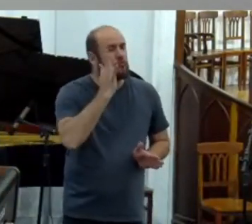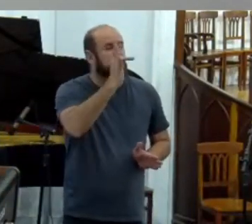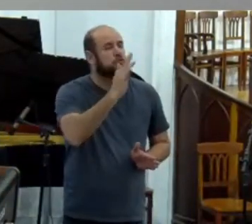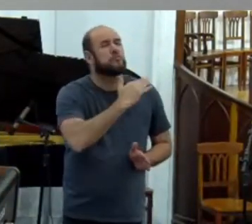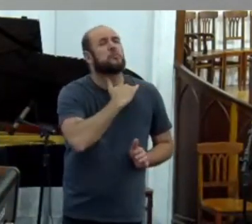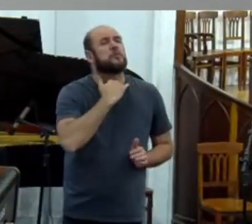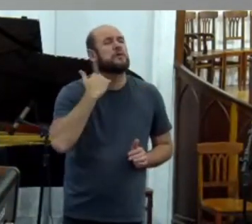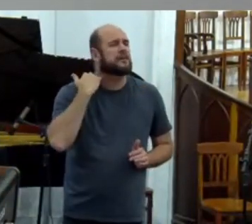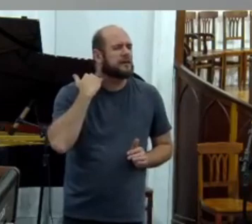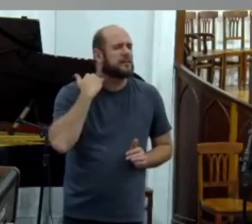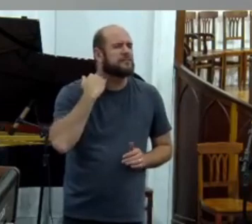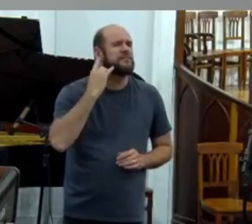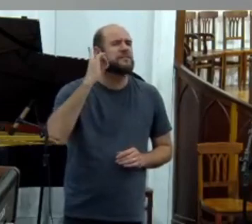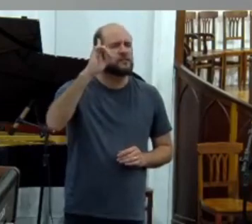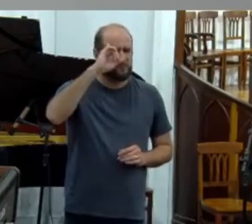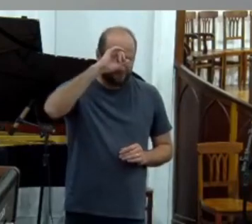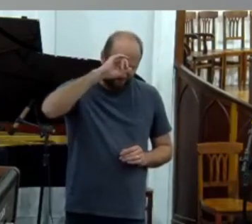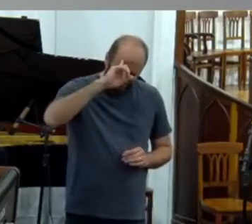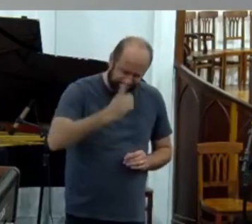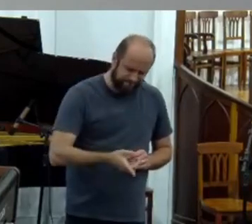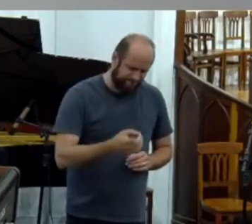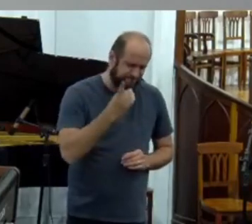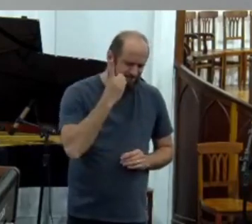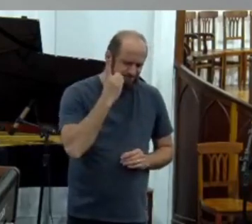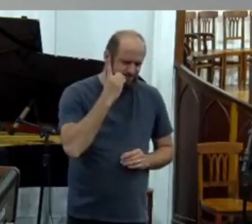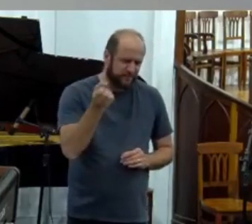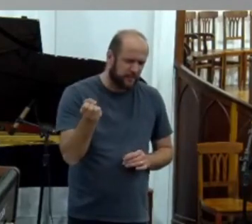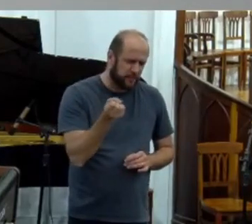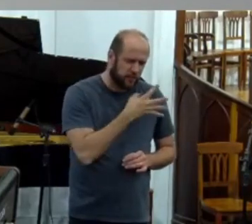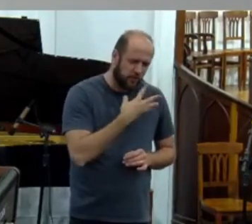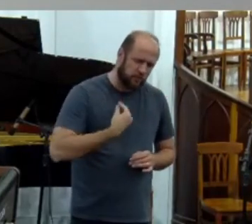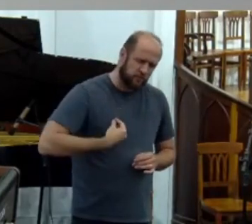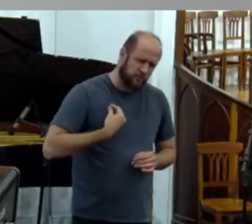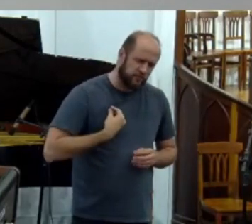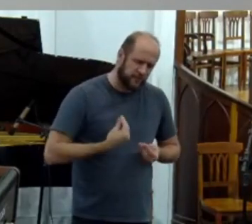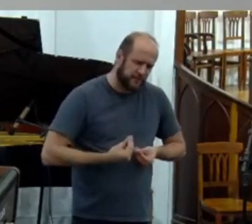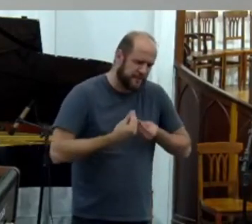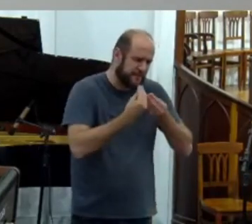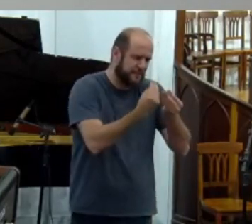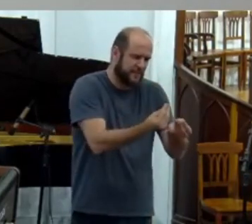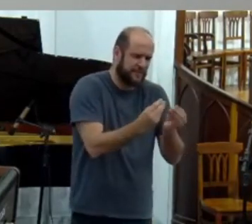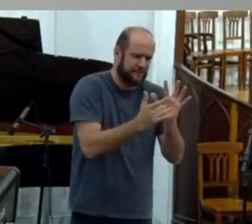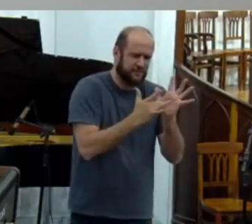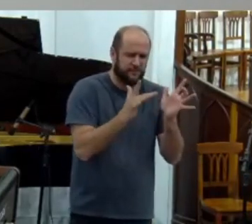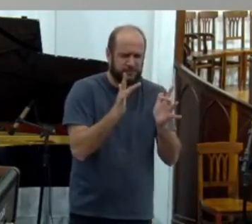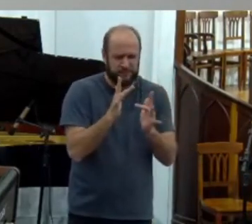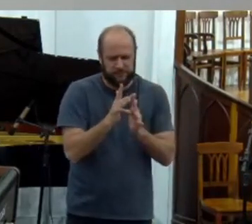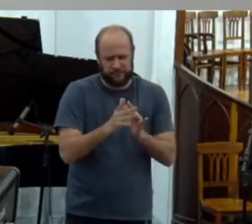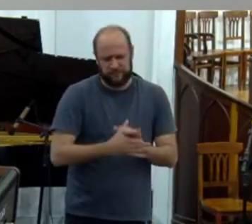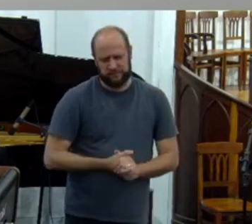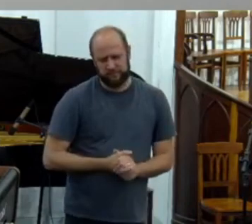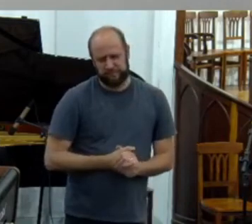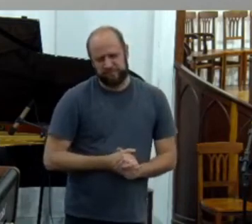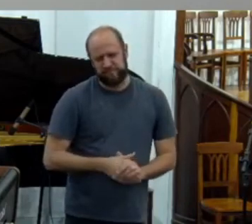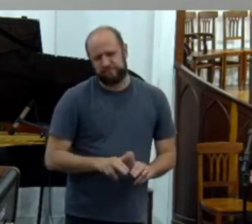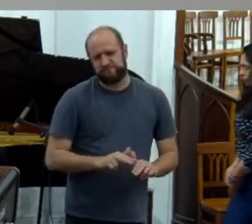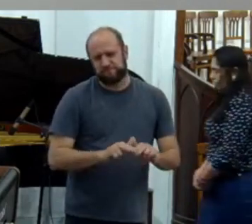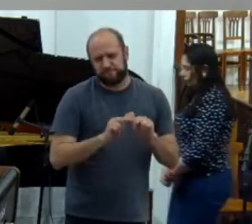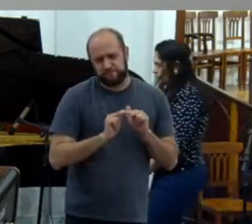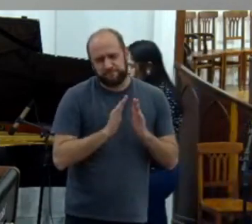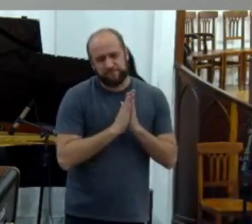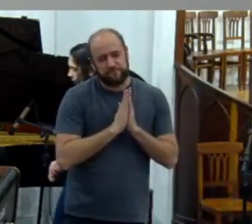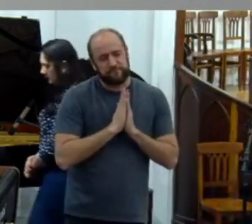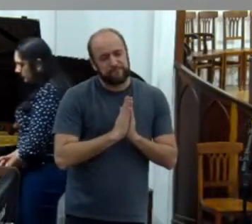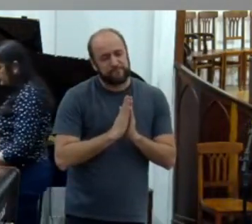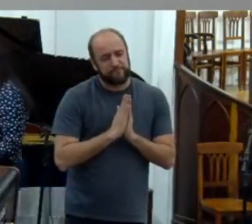morreremos. O Senhor determinou o dia em que uma nova vida nos foi dada em Cristo Jesus. Por isso, nossa oração é